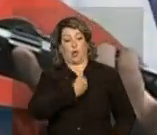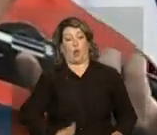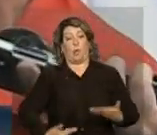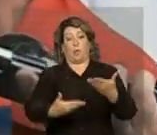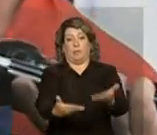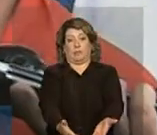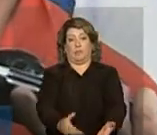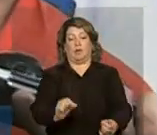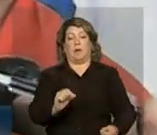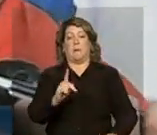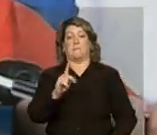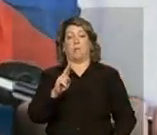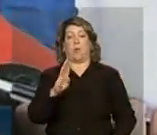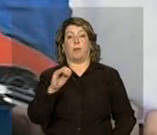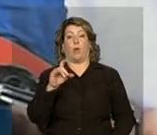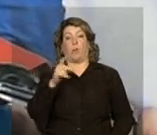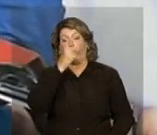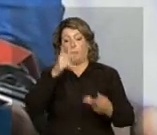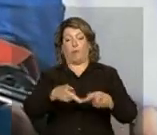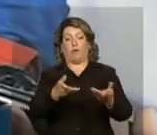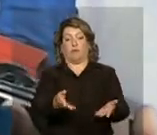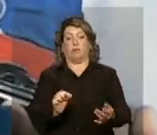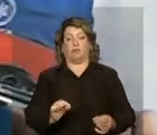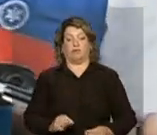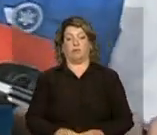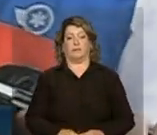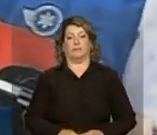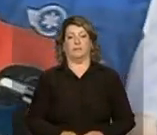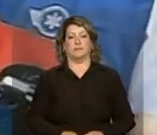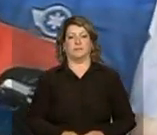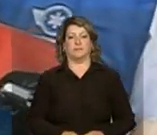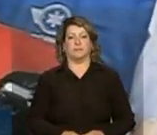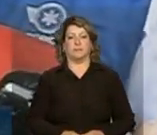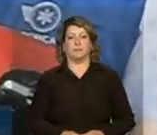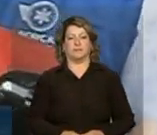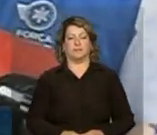dinheiro público, não é ilimitado e sem fundo.